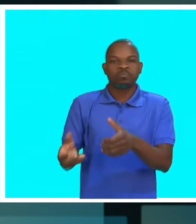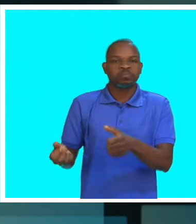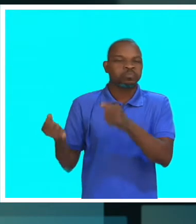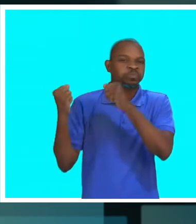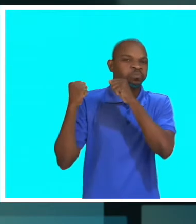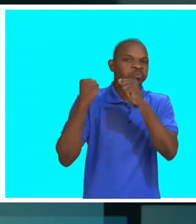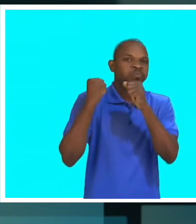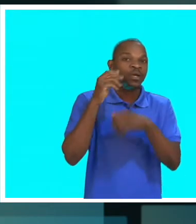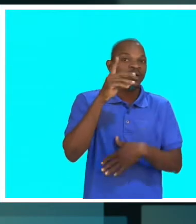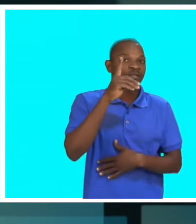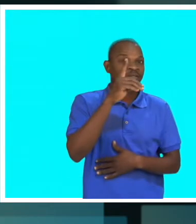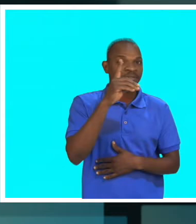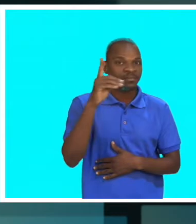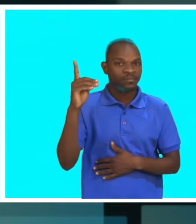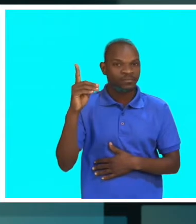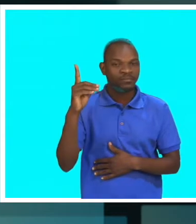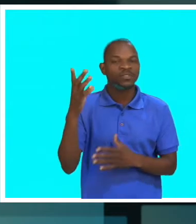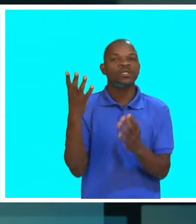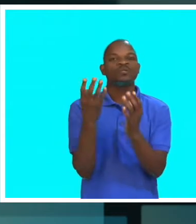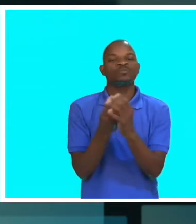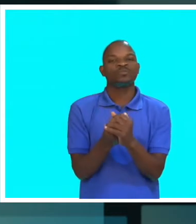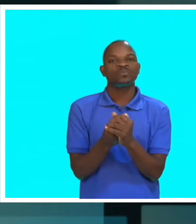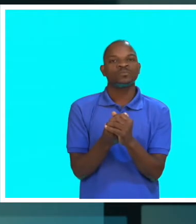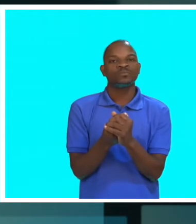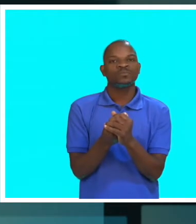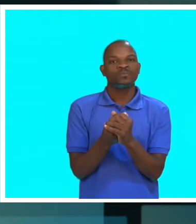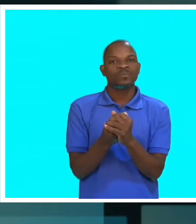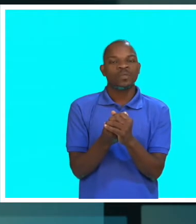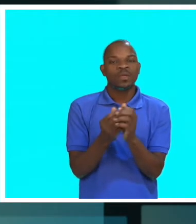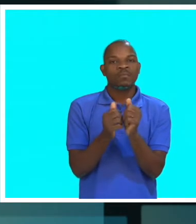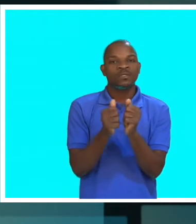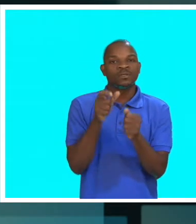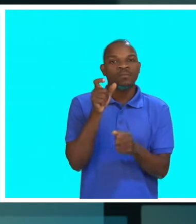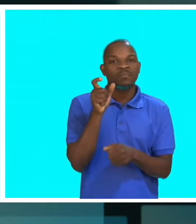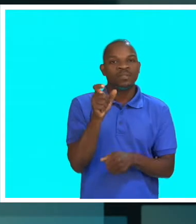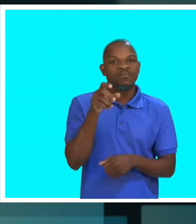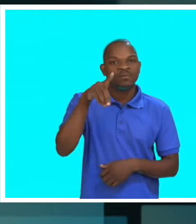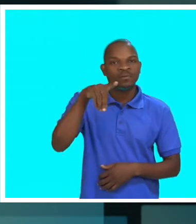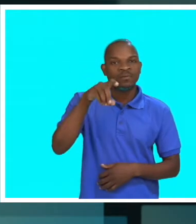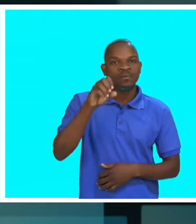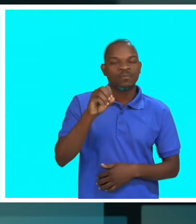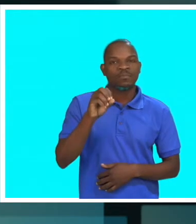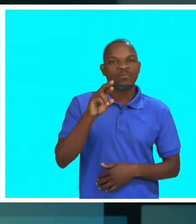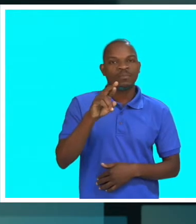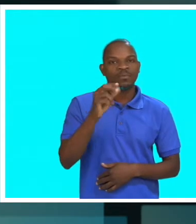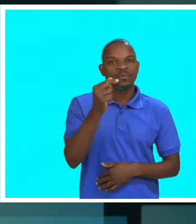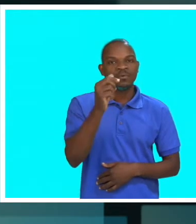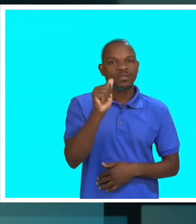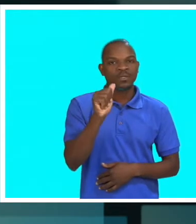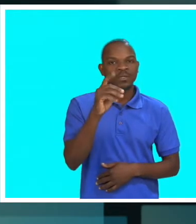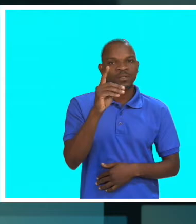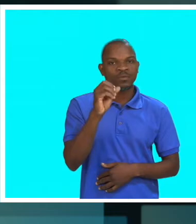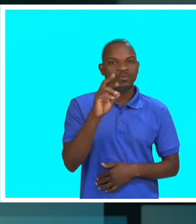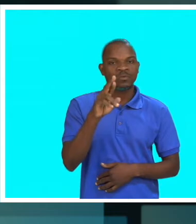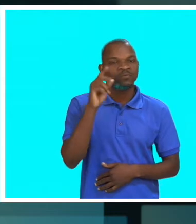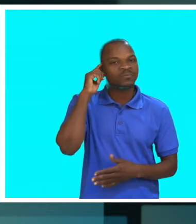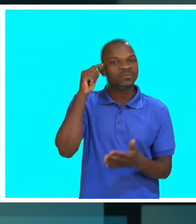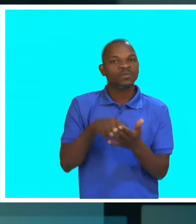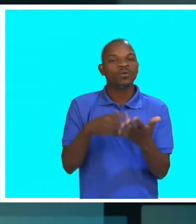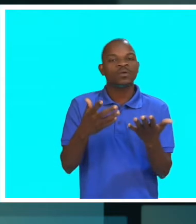alguém carrega a deficiência está aqui consigo. Então, o portador é quem carrega